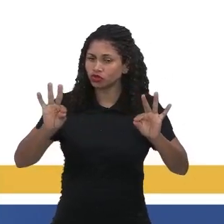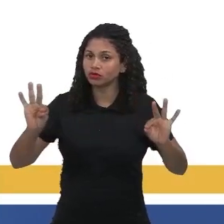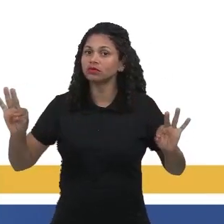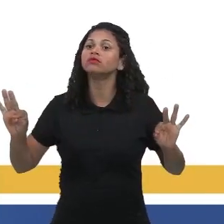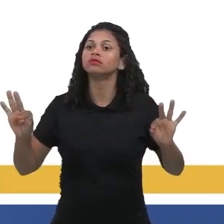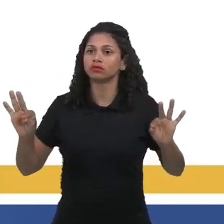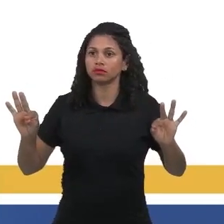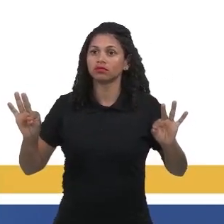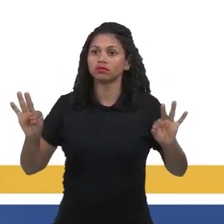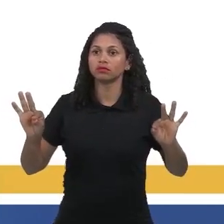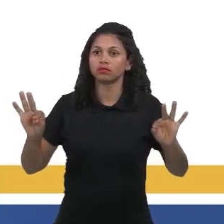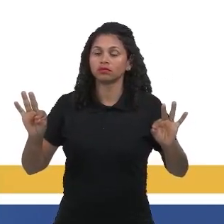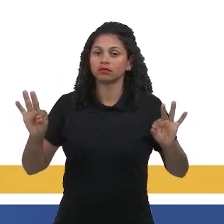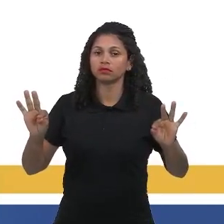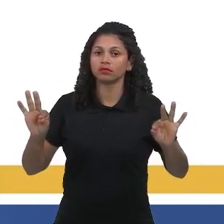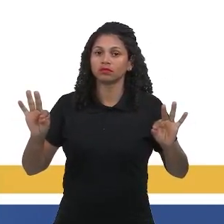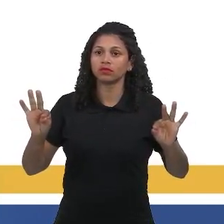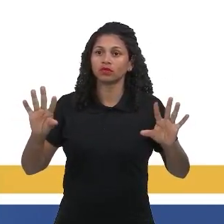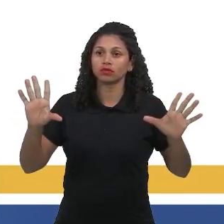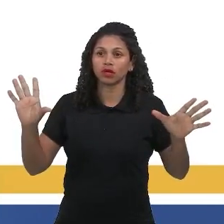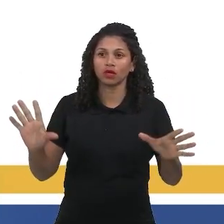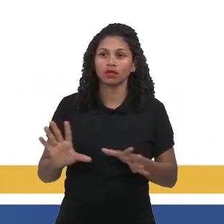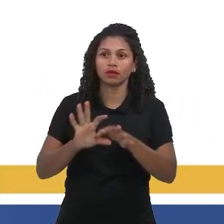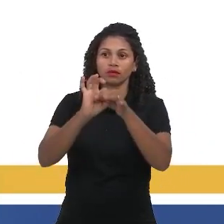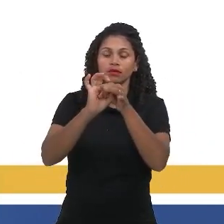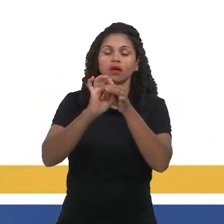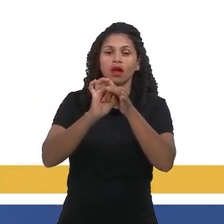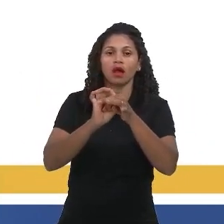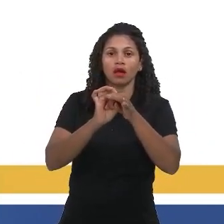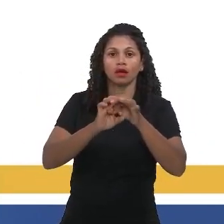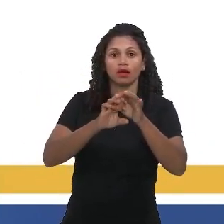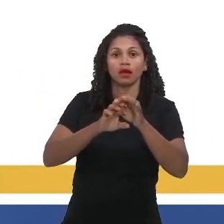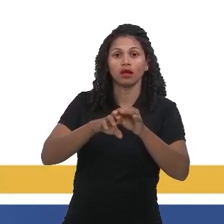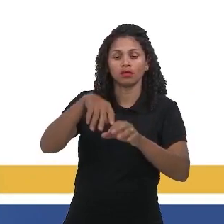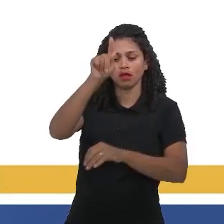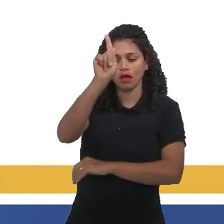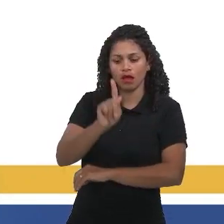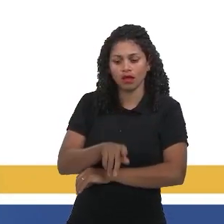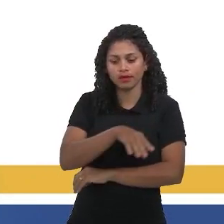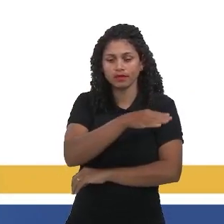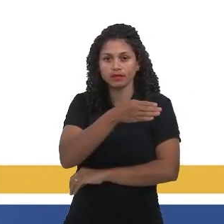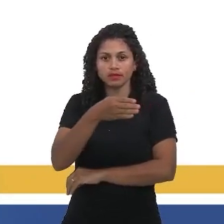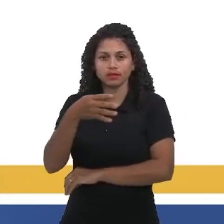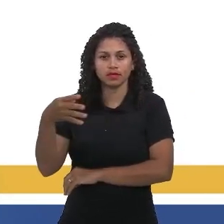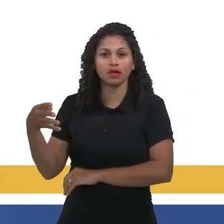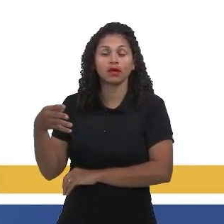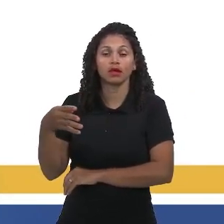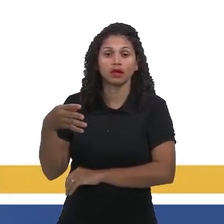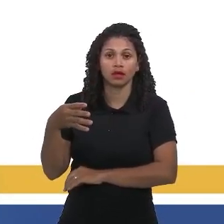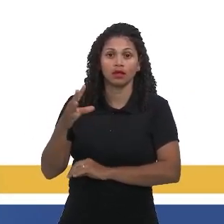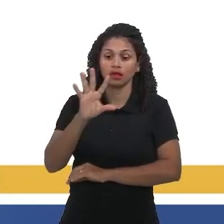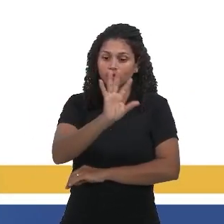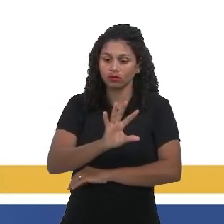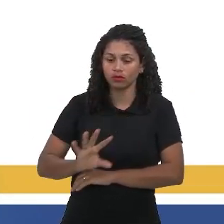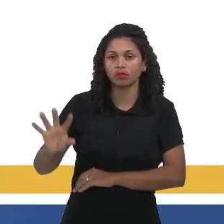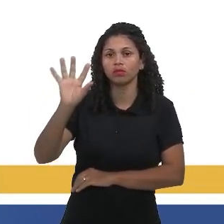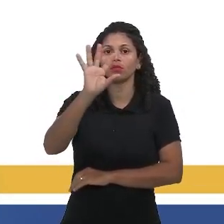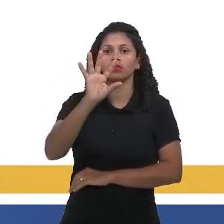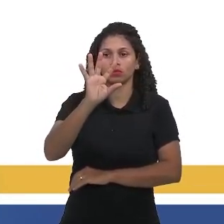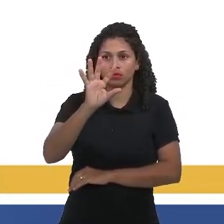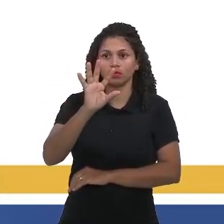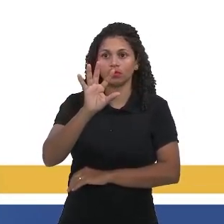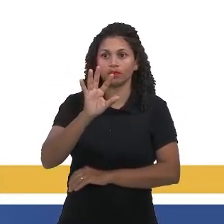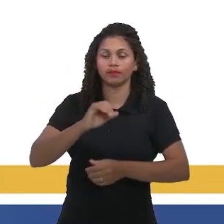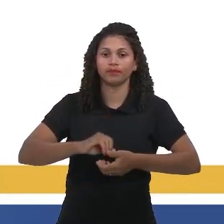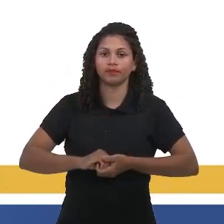ligado à escala do mapa tá bom e a distância real que é aquela grandona de 5 km que a gente viu agora a pouco tá bom olha como é